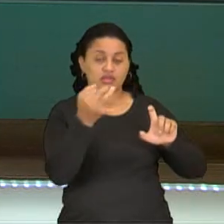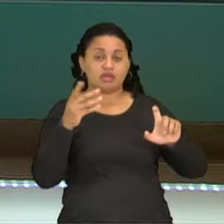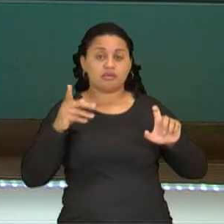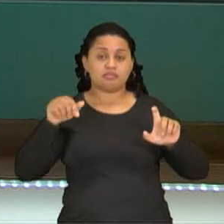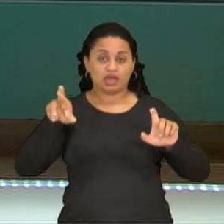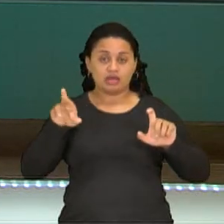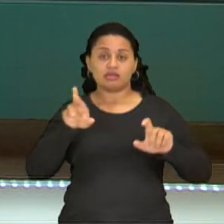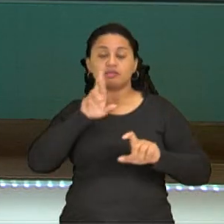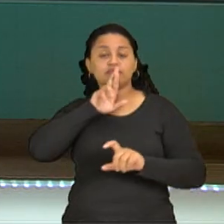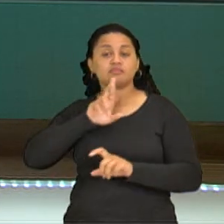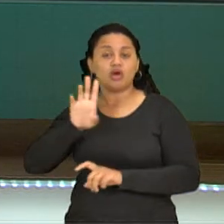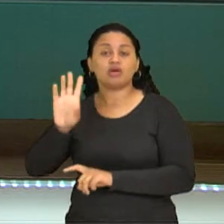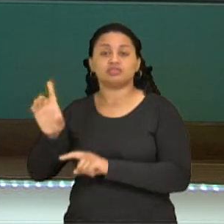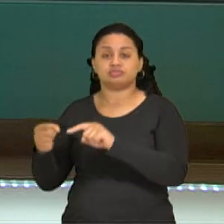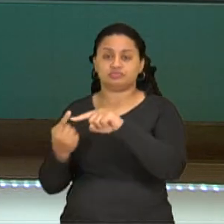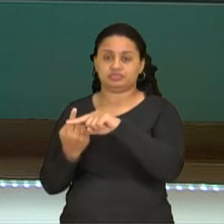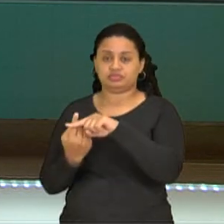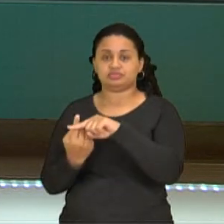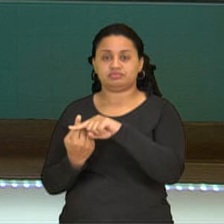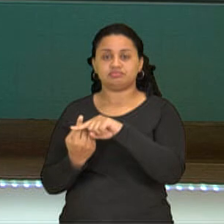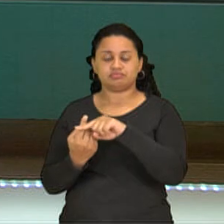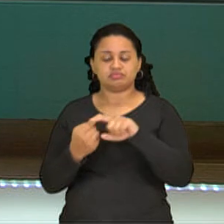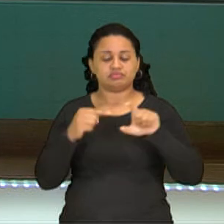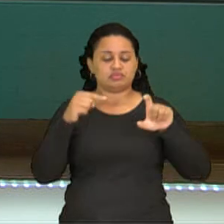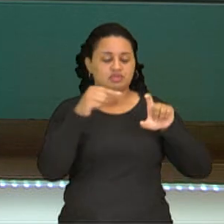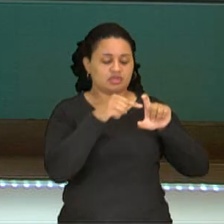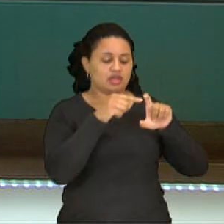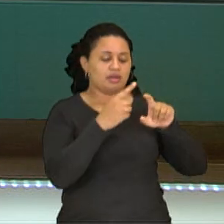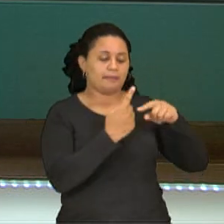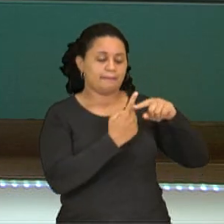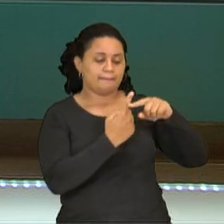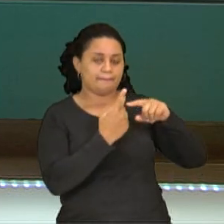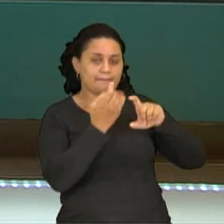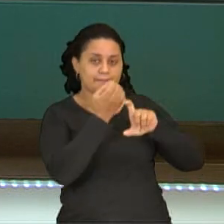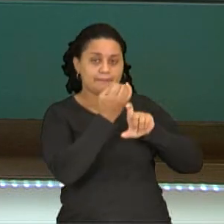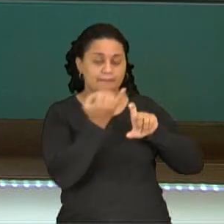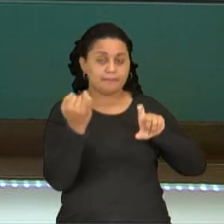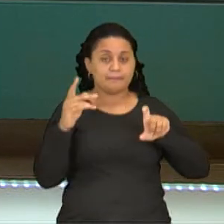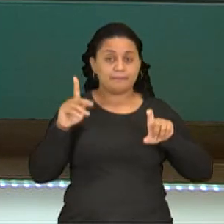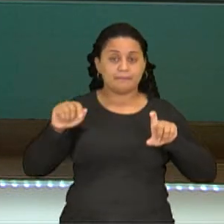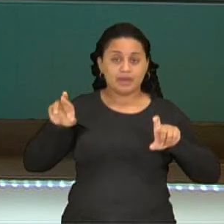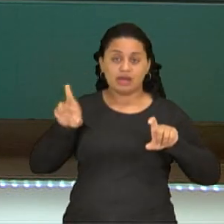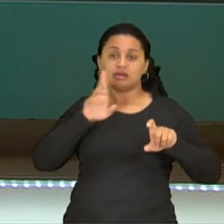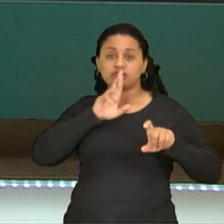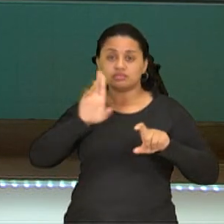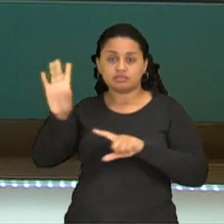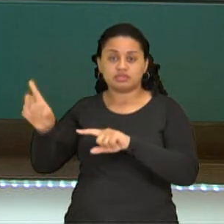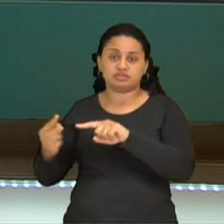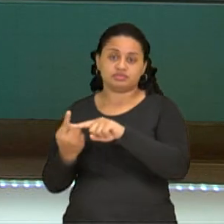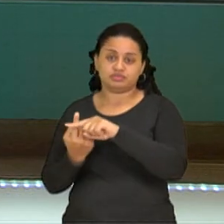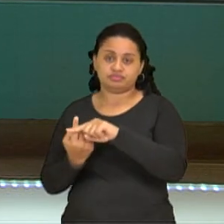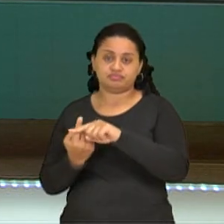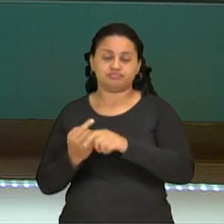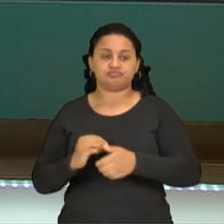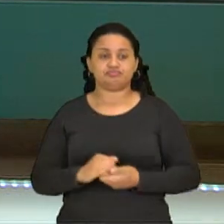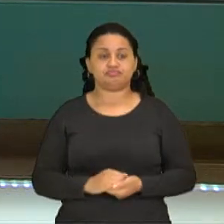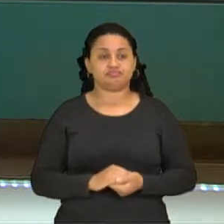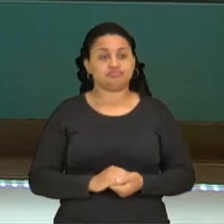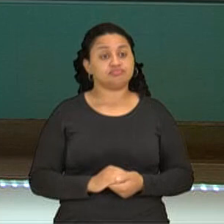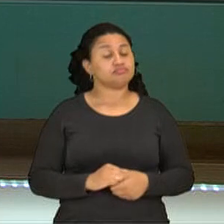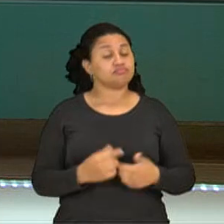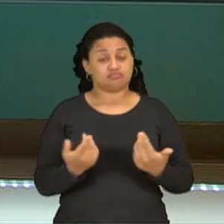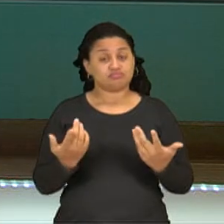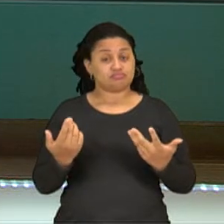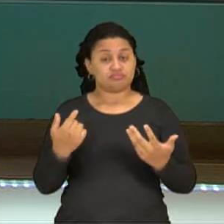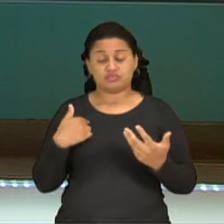positivo. Lembra, ó, expoente par, positivo, ok? Resultado positivo. Bom, não deu